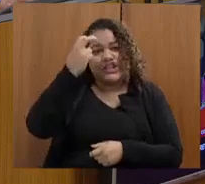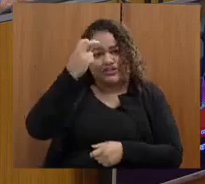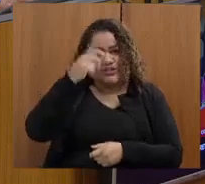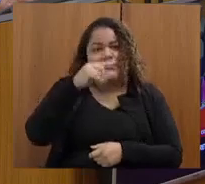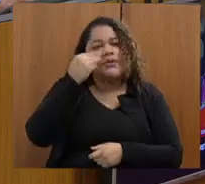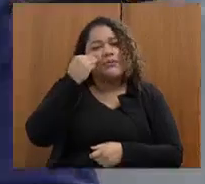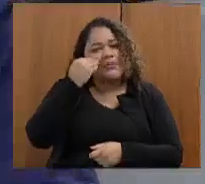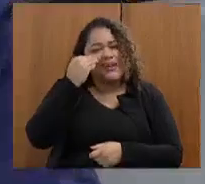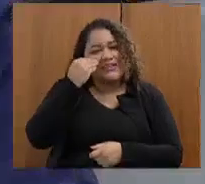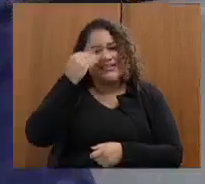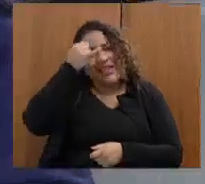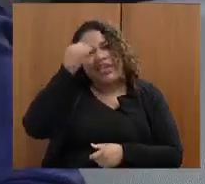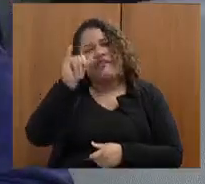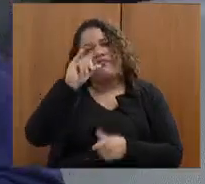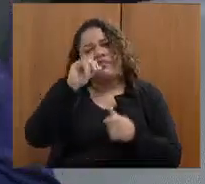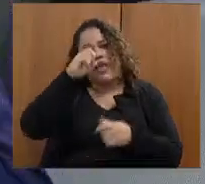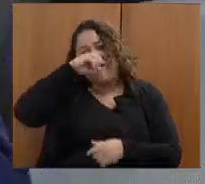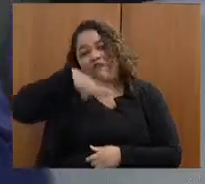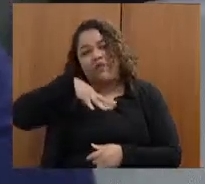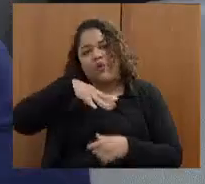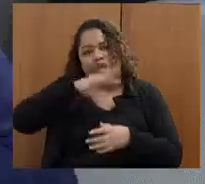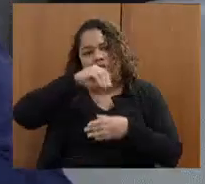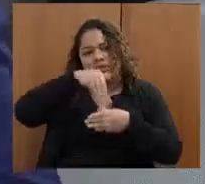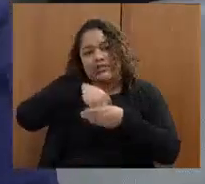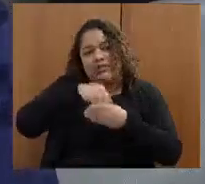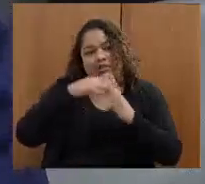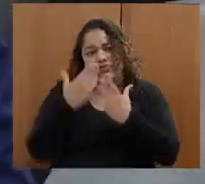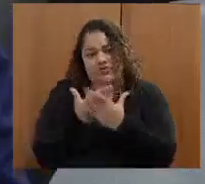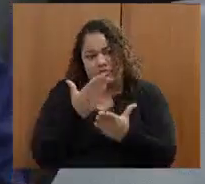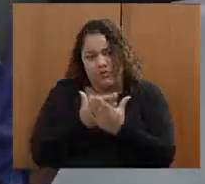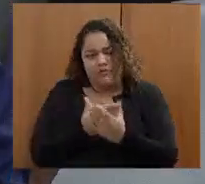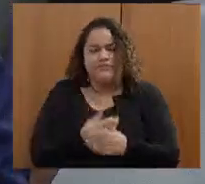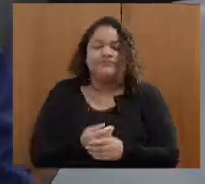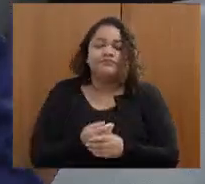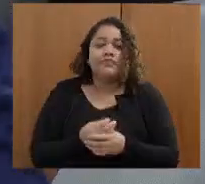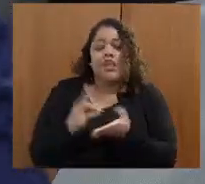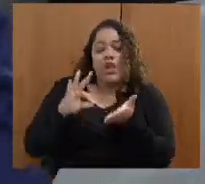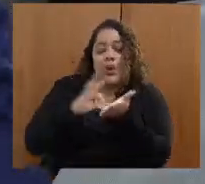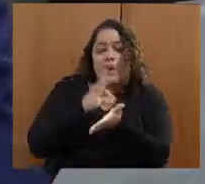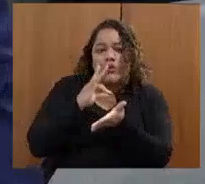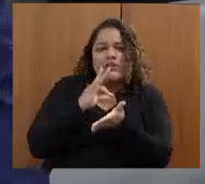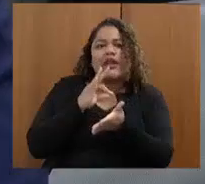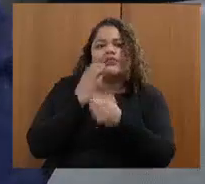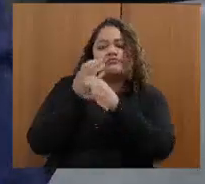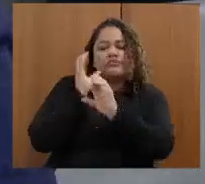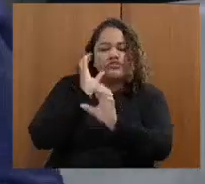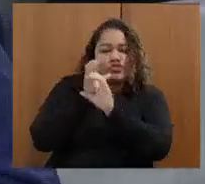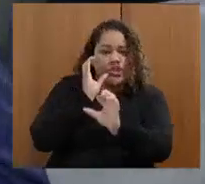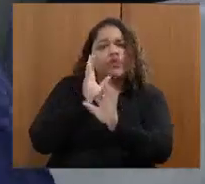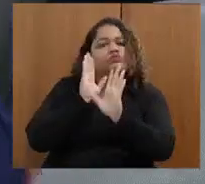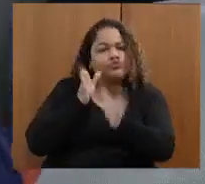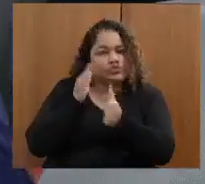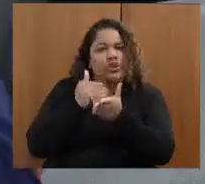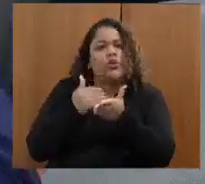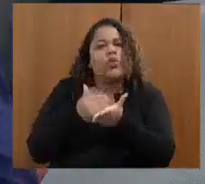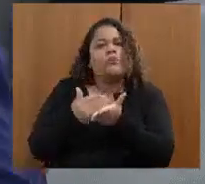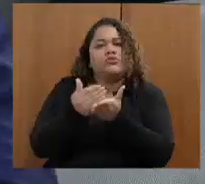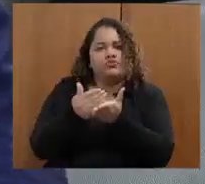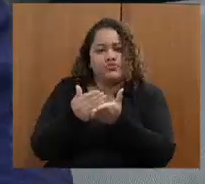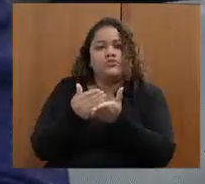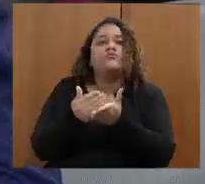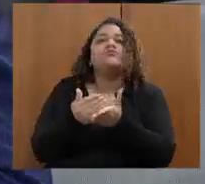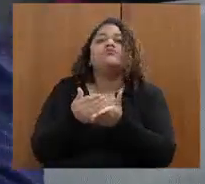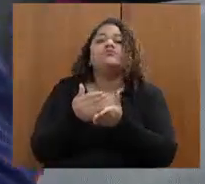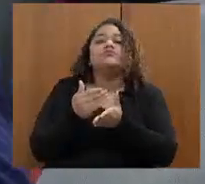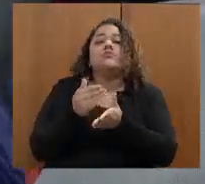escolar contratação de Engenheiros Já estamos em cursos e é importante destacar que essas esses engenheiros